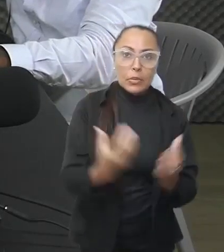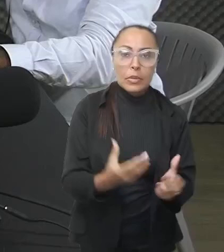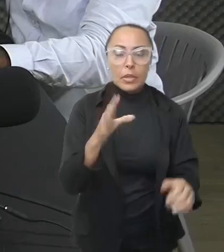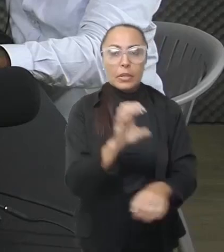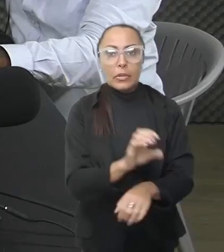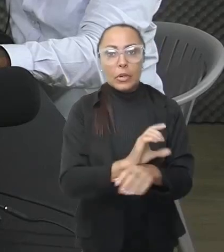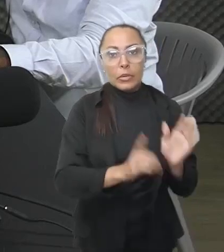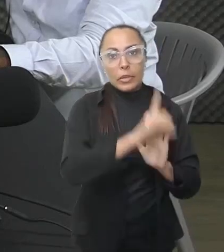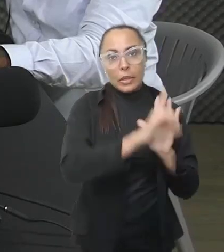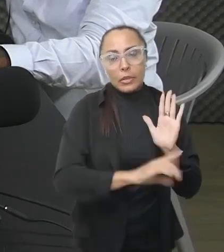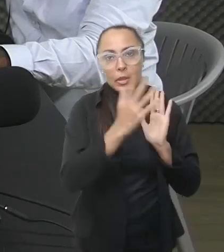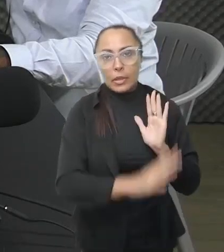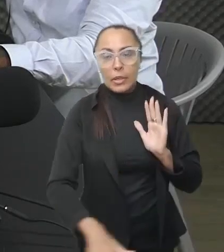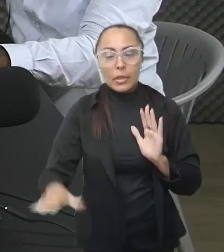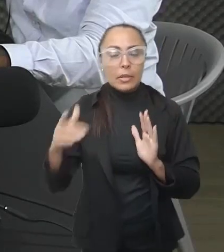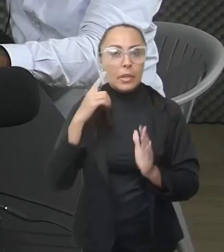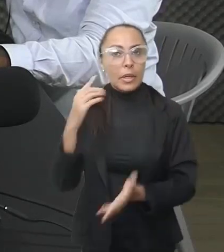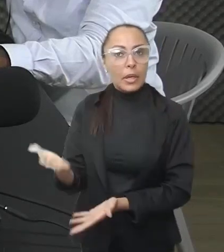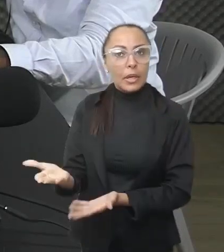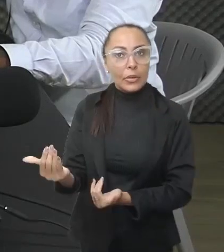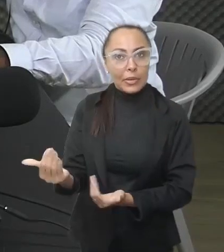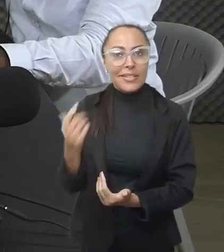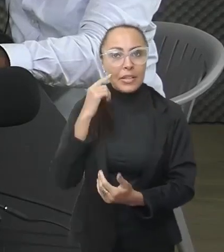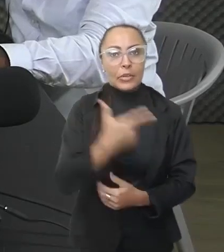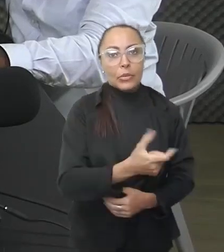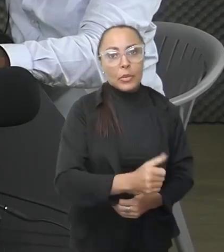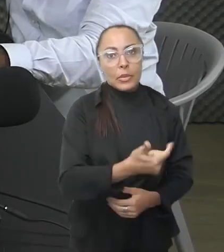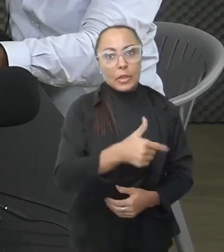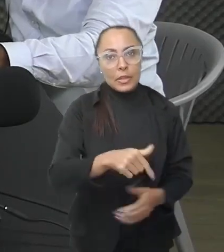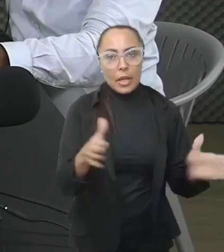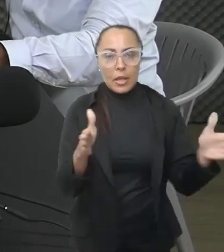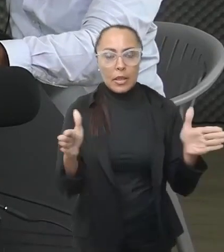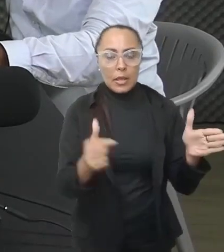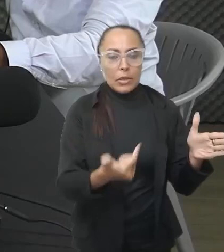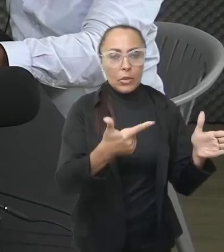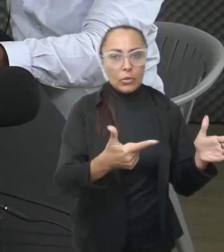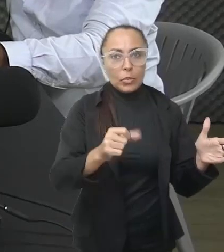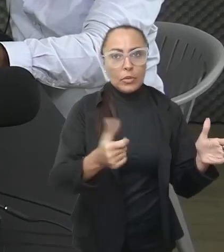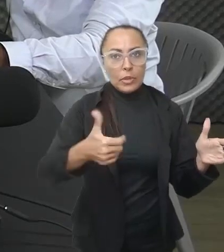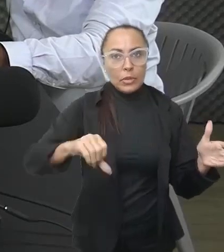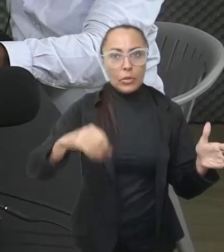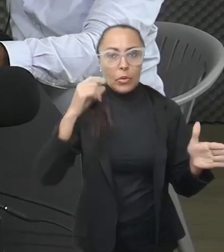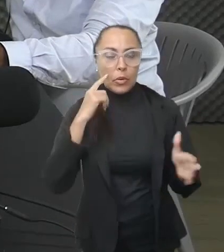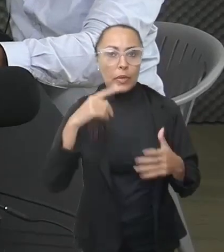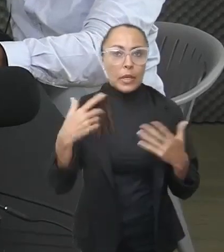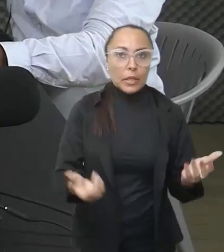Criança e do Adolescente, que é o SEDCA, nos anos de 2017 a 2019, vice-presidente no ano